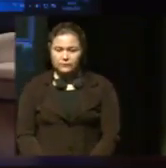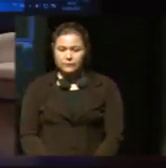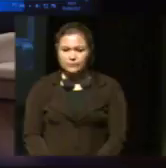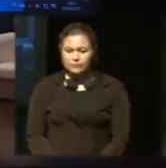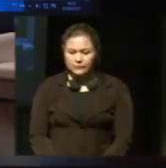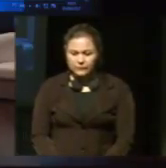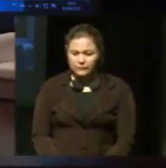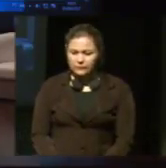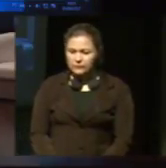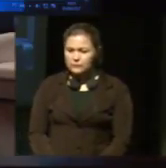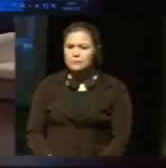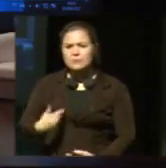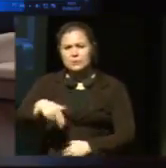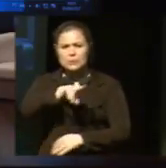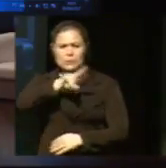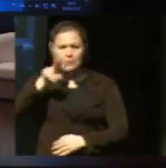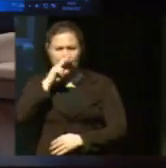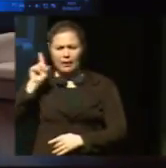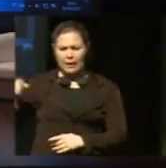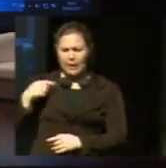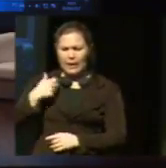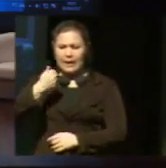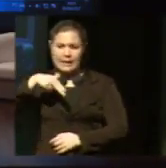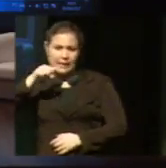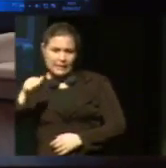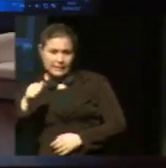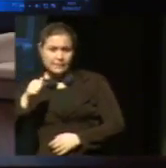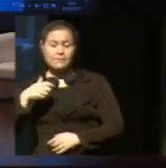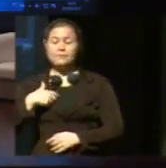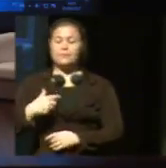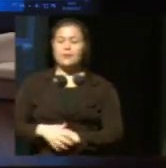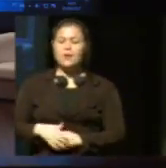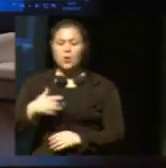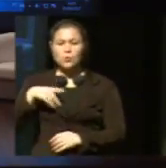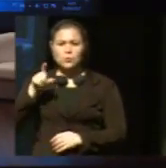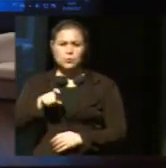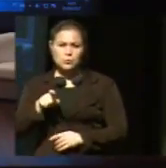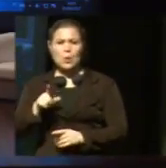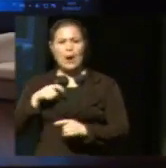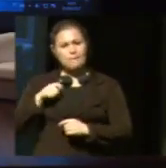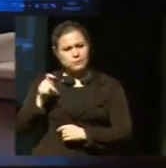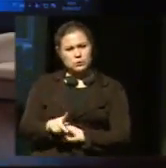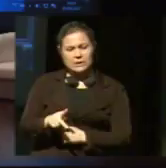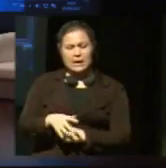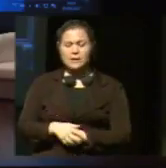anzuschauen. Bom, meu nome é Ana Angélica Medeiros de Castro.